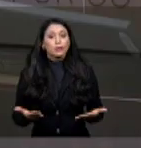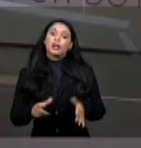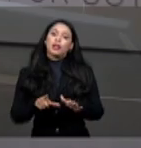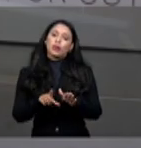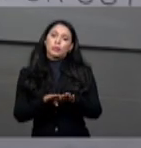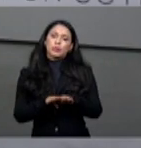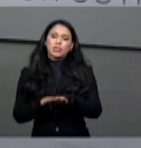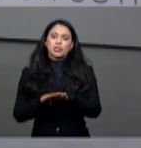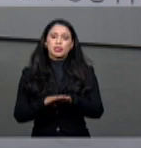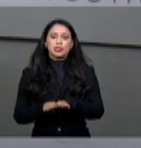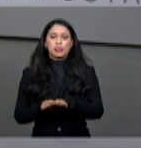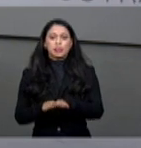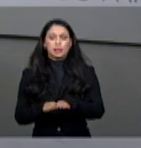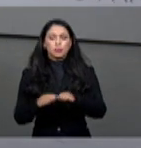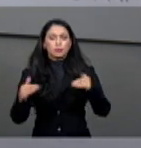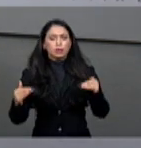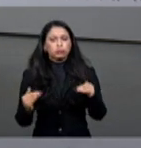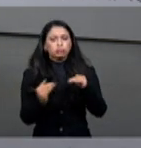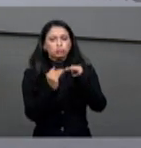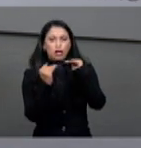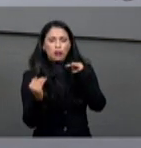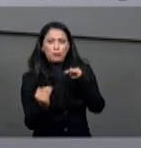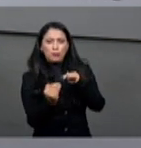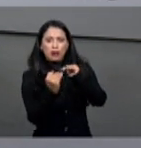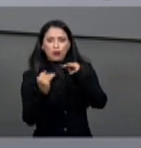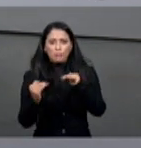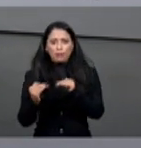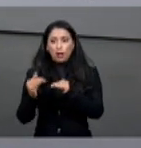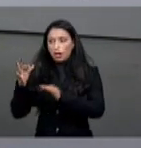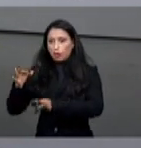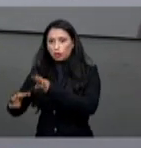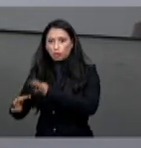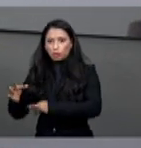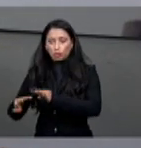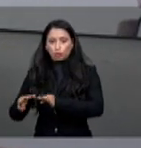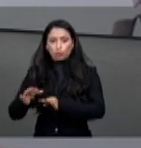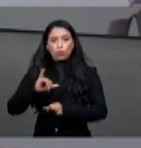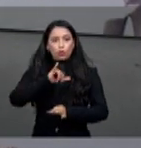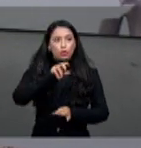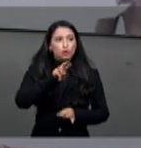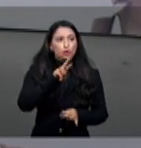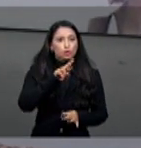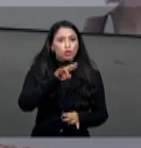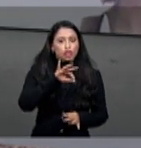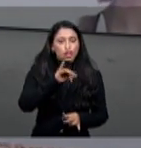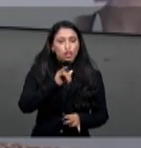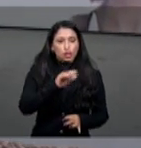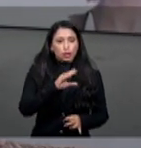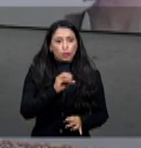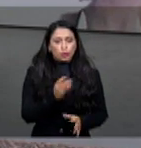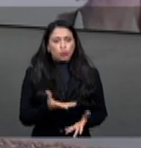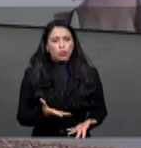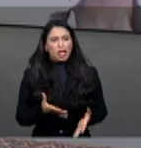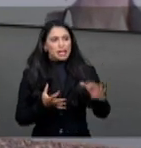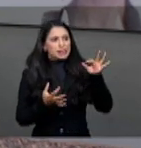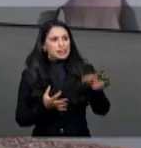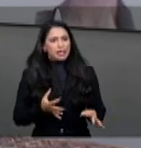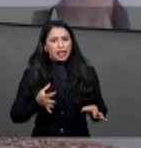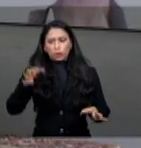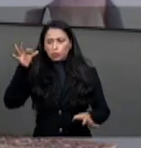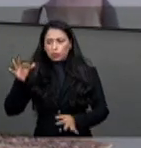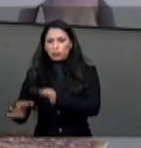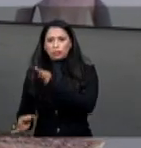princípio da Equidade o mais apto a aproximar o justo do jurídico em um processo de constante